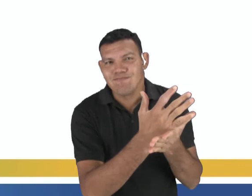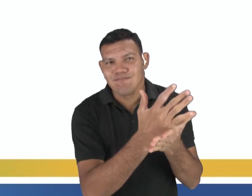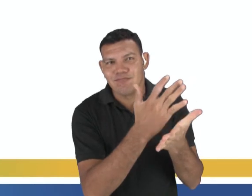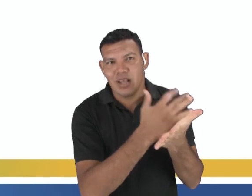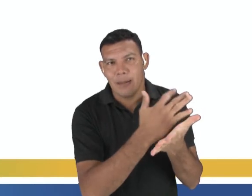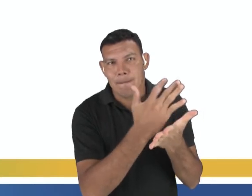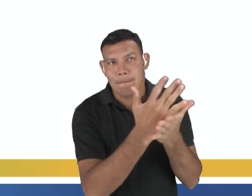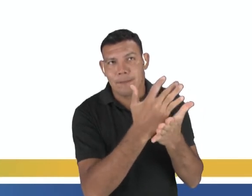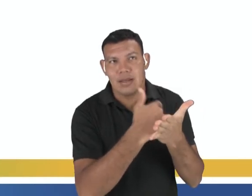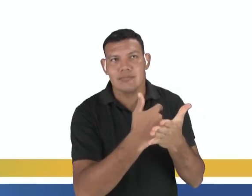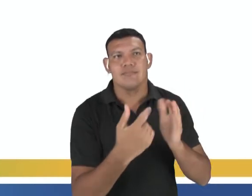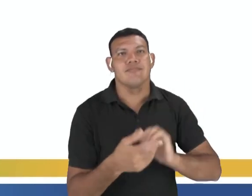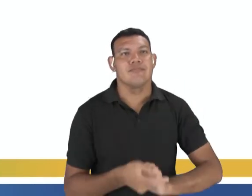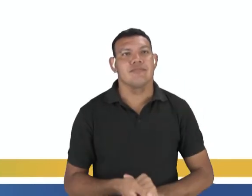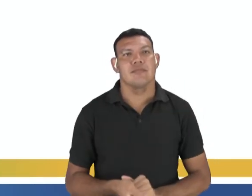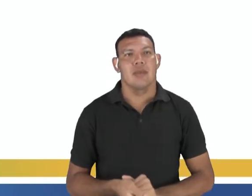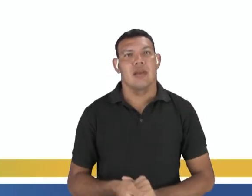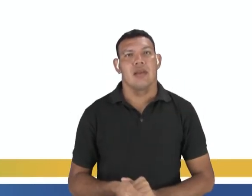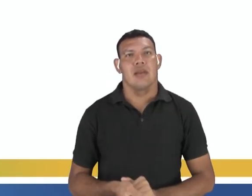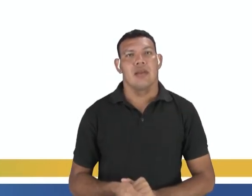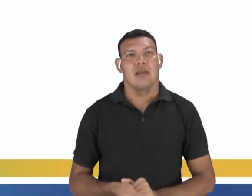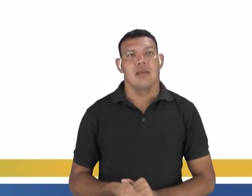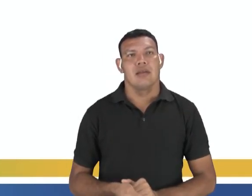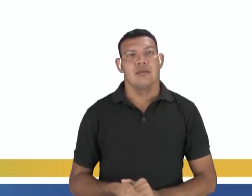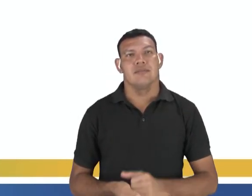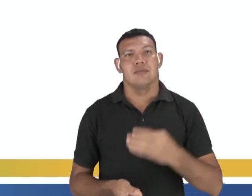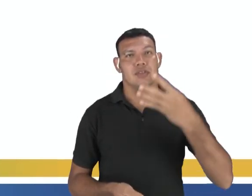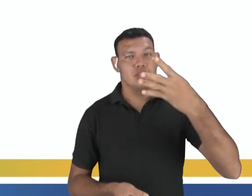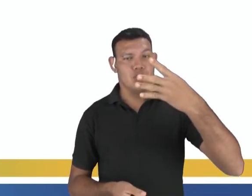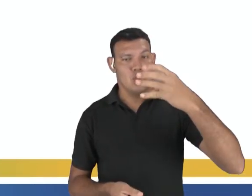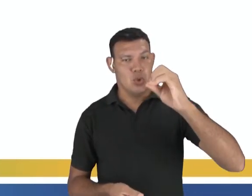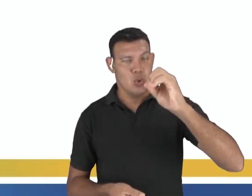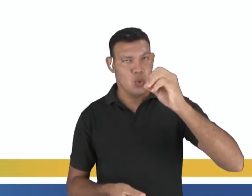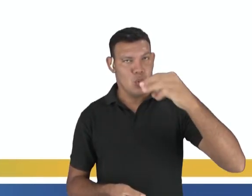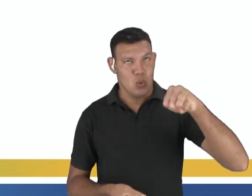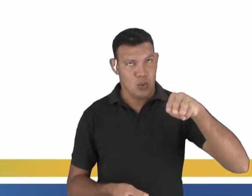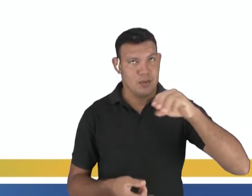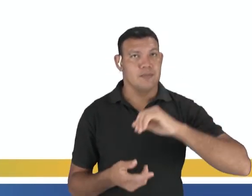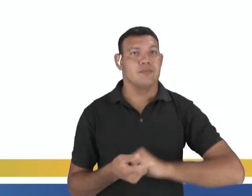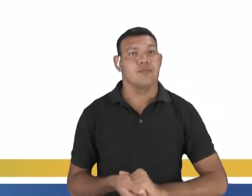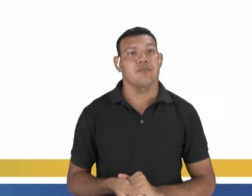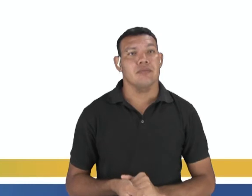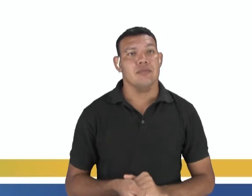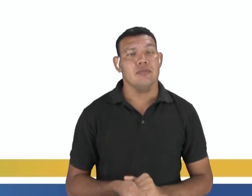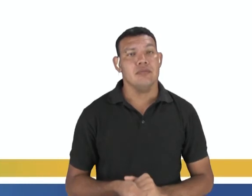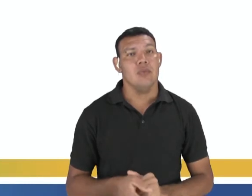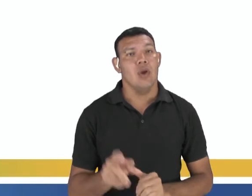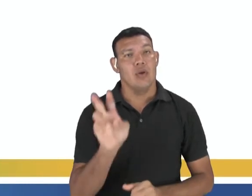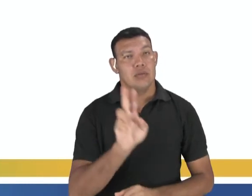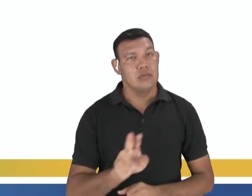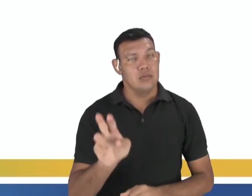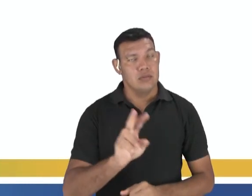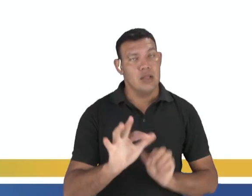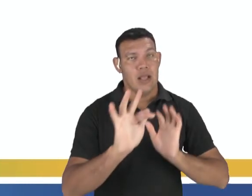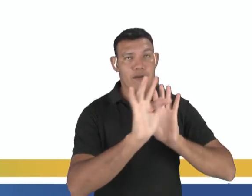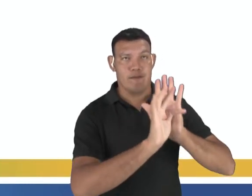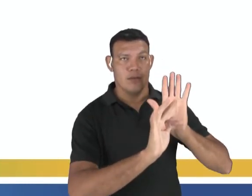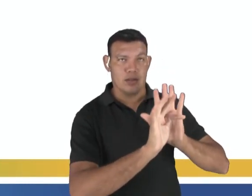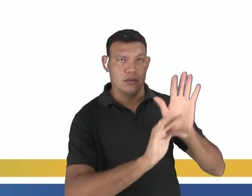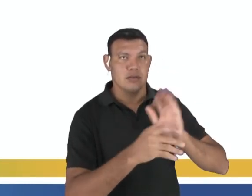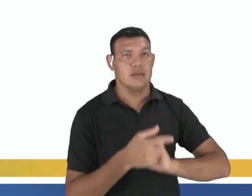metade de 80 seria 40. Então, utilizando a formulazinha, né? Comprimento da circunferência